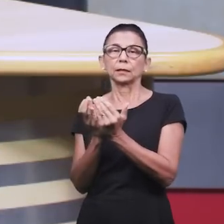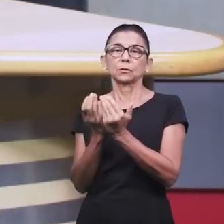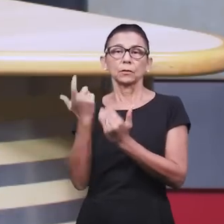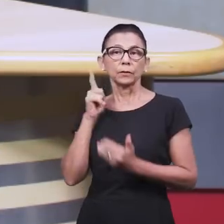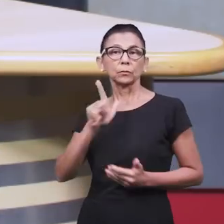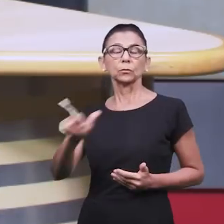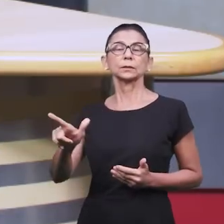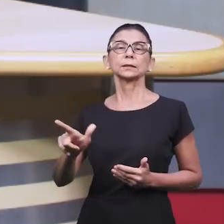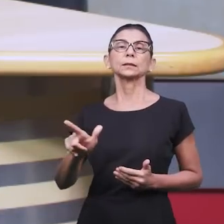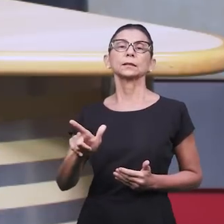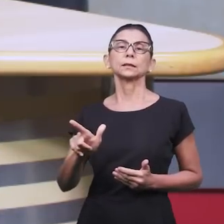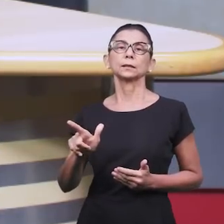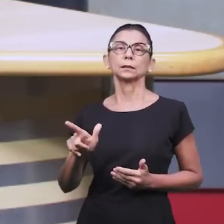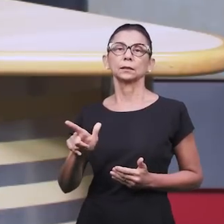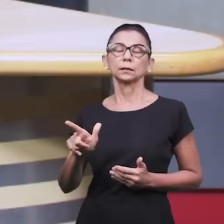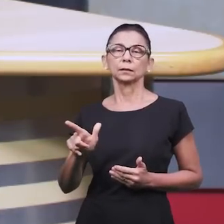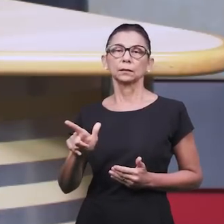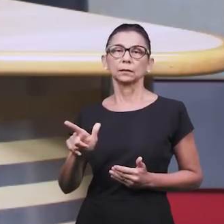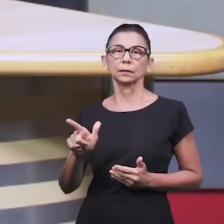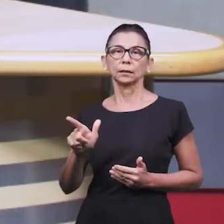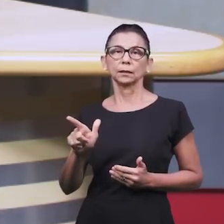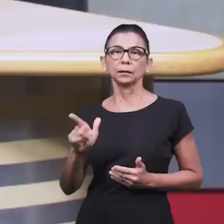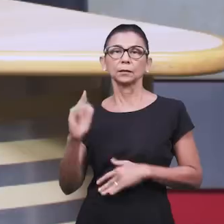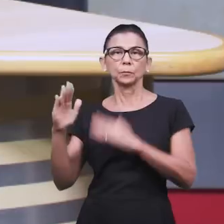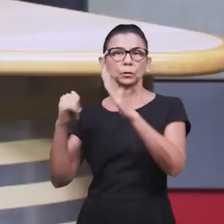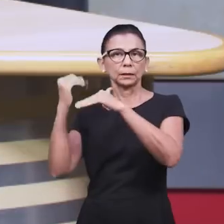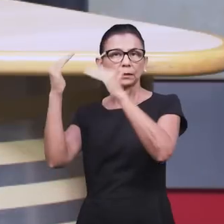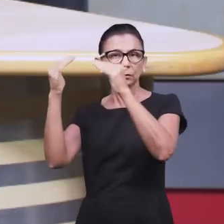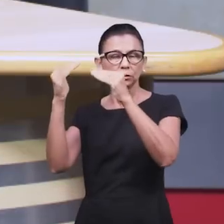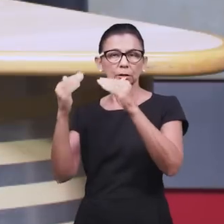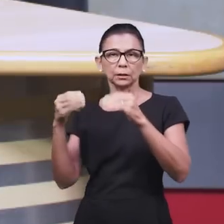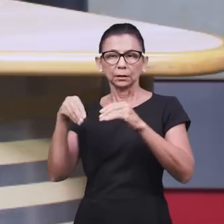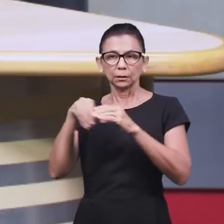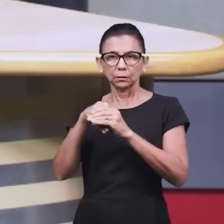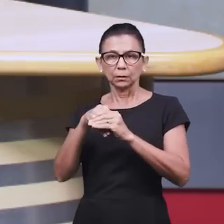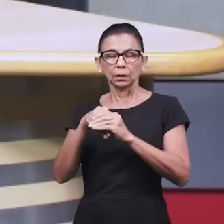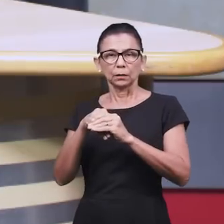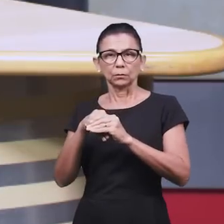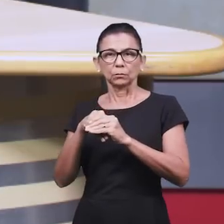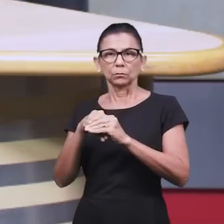subsistir, ela vai sobreviver dessa forma, no corpo. Então, diz assim,